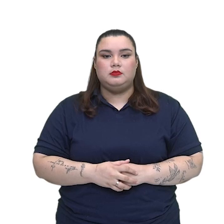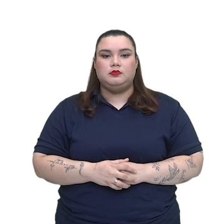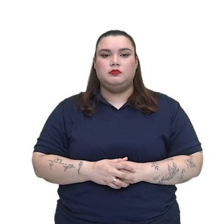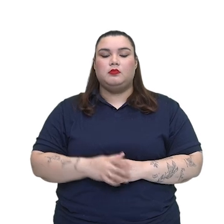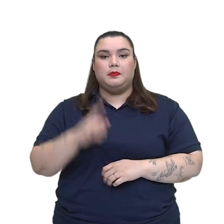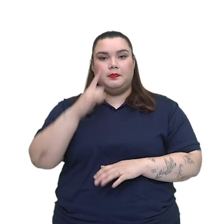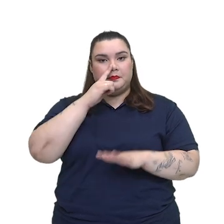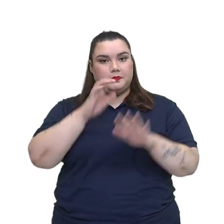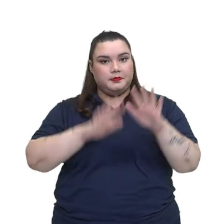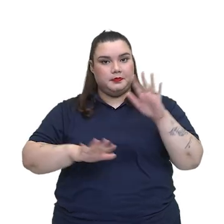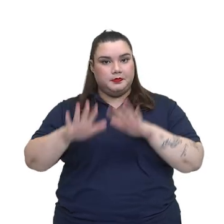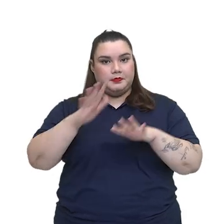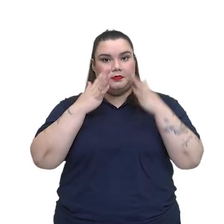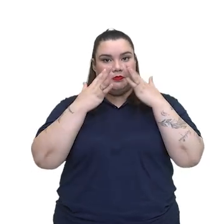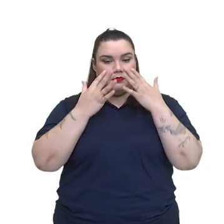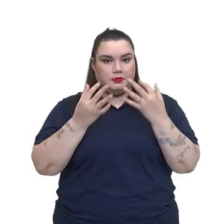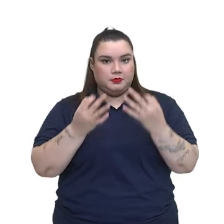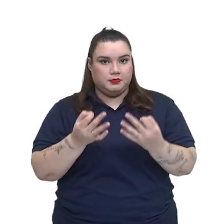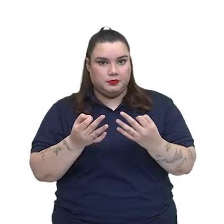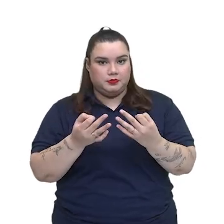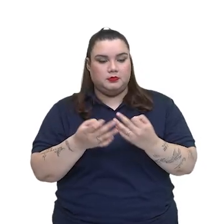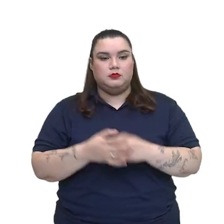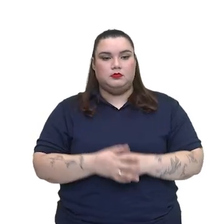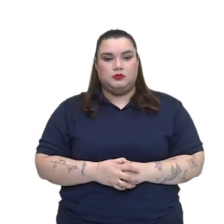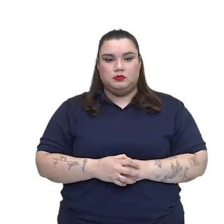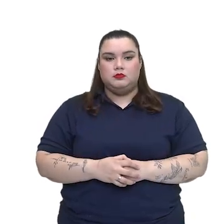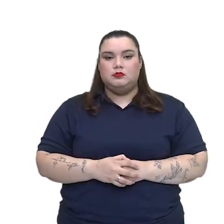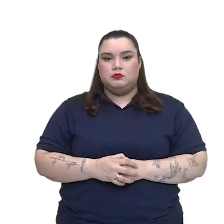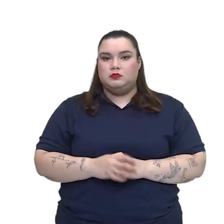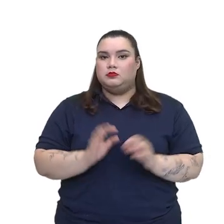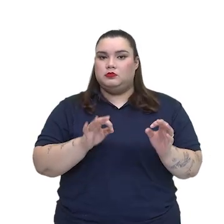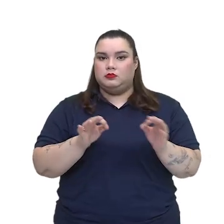0,05. Muito cuidado aqui, tá bom? 5 centavos é